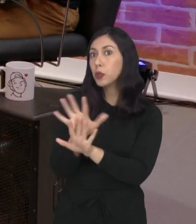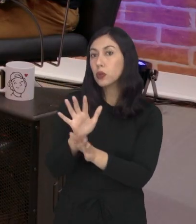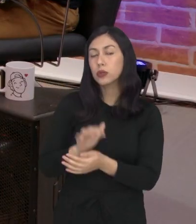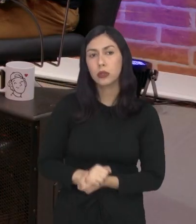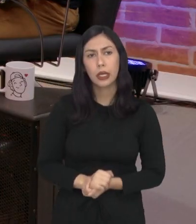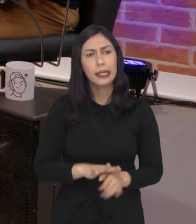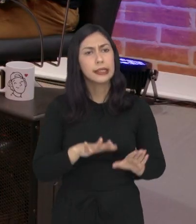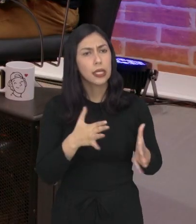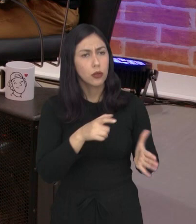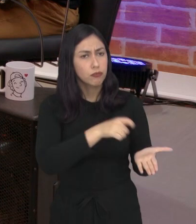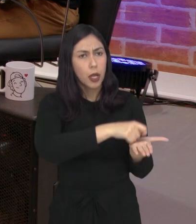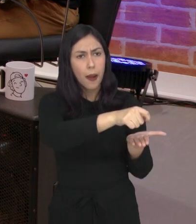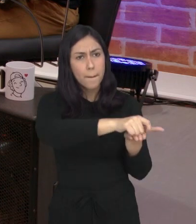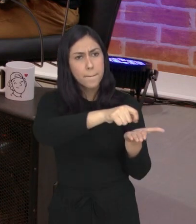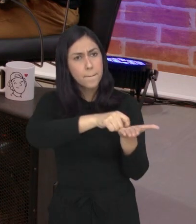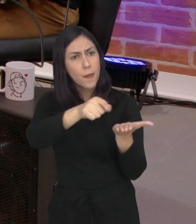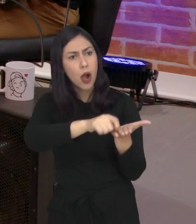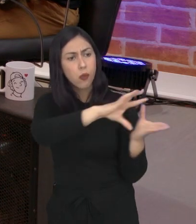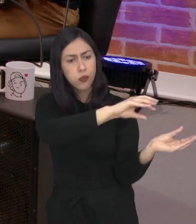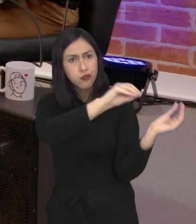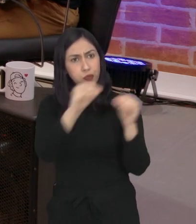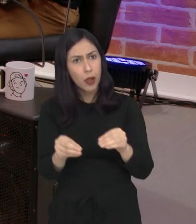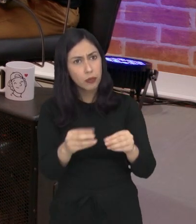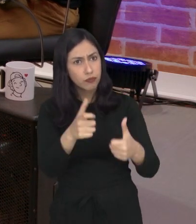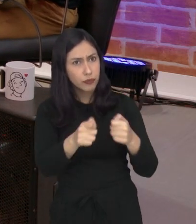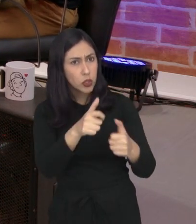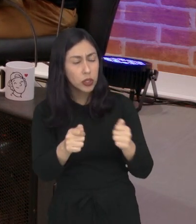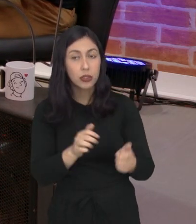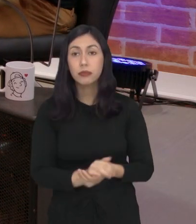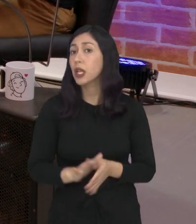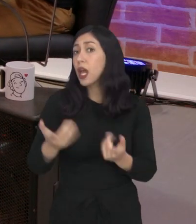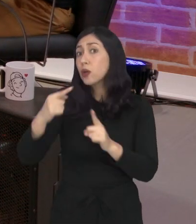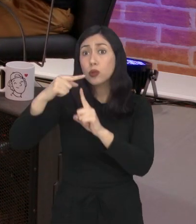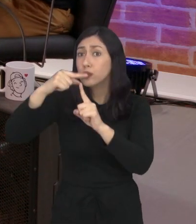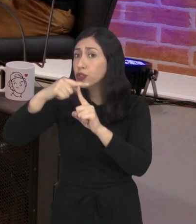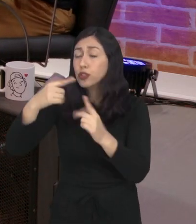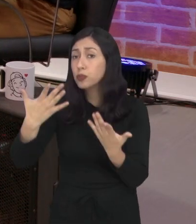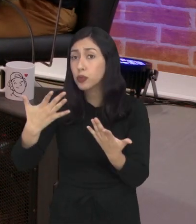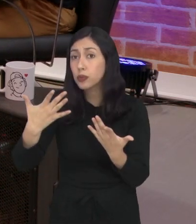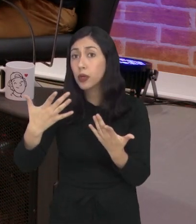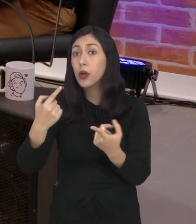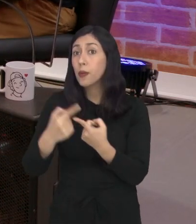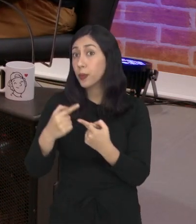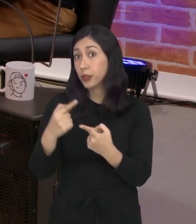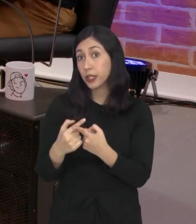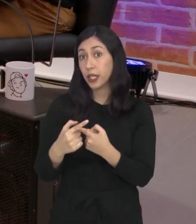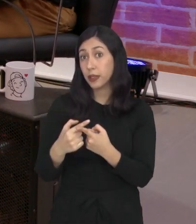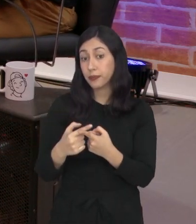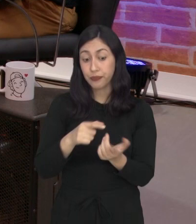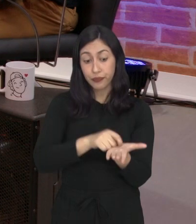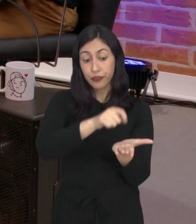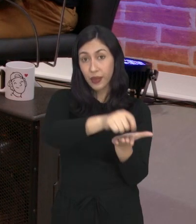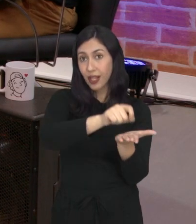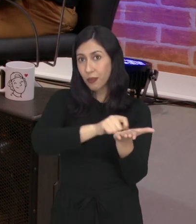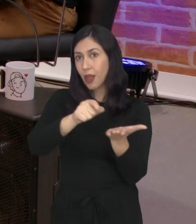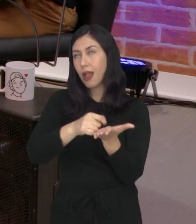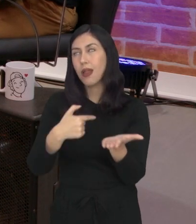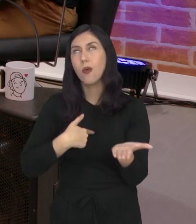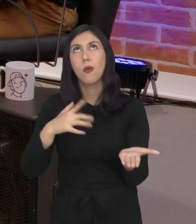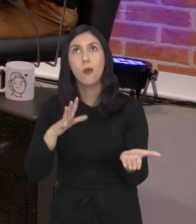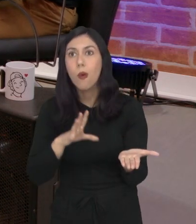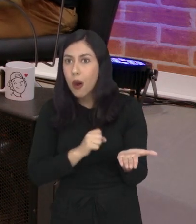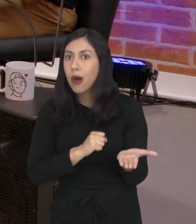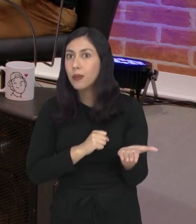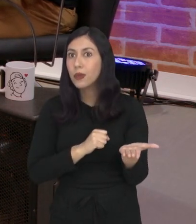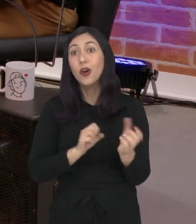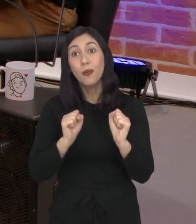vai pro console também, Pra então. tudo. É como eu falei, é uma categoria. Seria uma Pode crer. categoria. É porque dentro do mundo do tabuleiro, inclusive eu adoro jogos de tabuleiro, dá pra gente